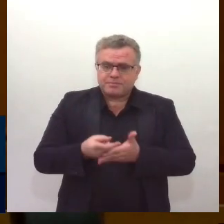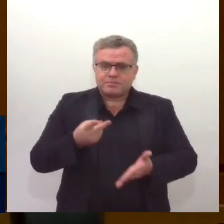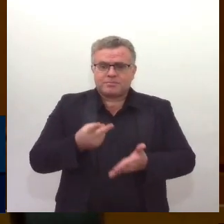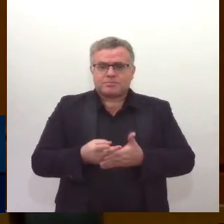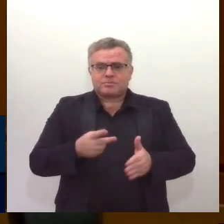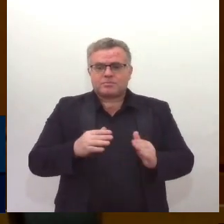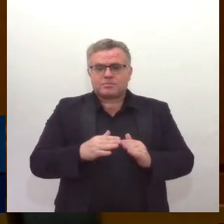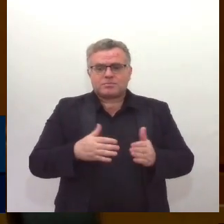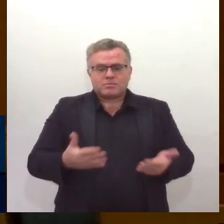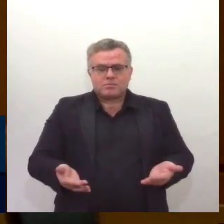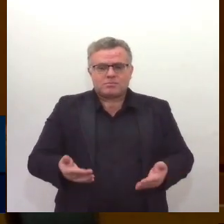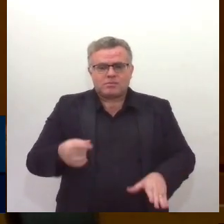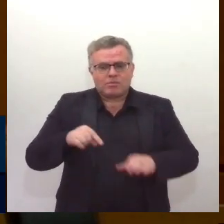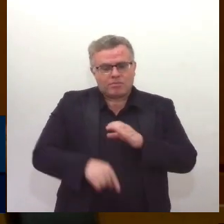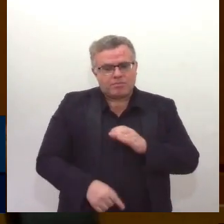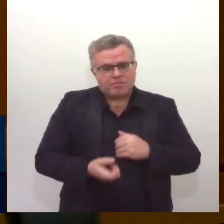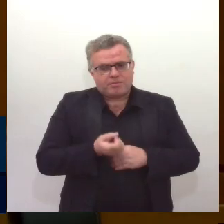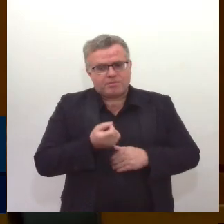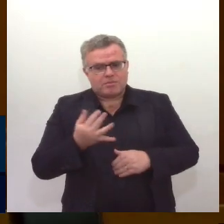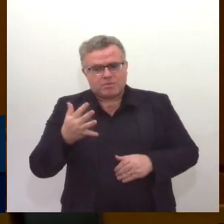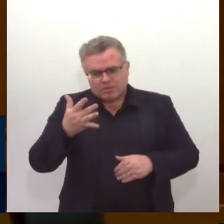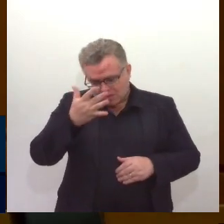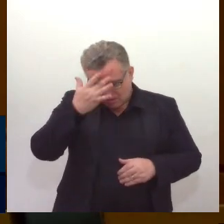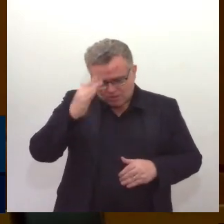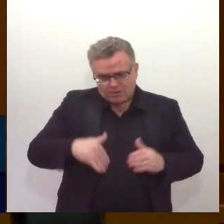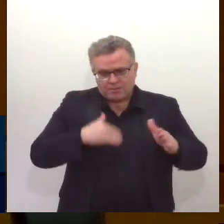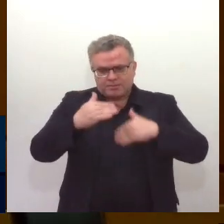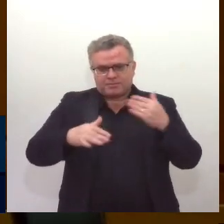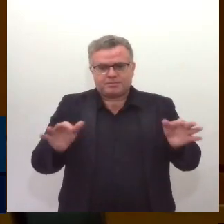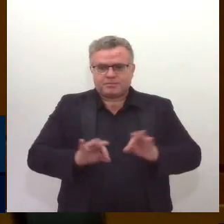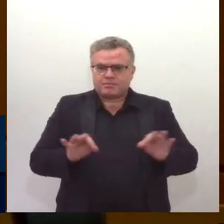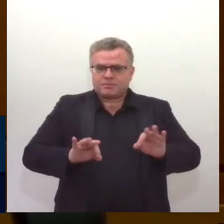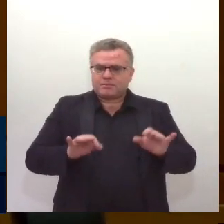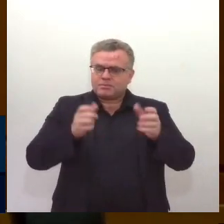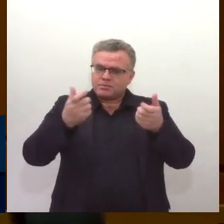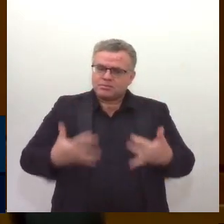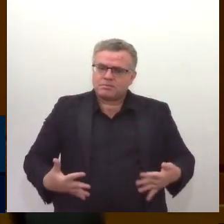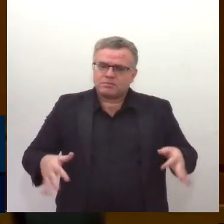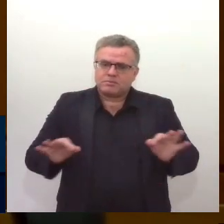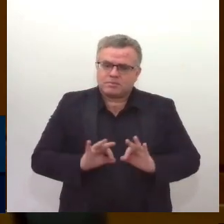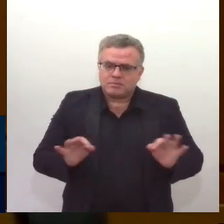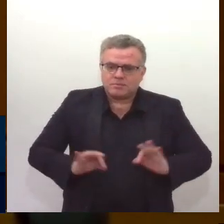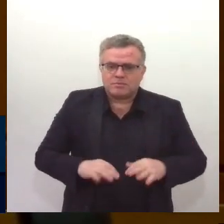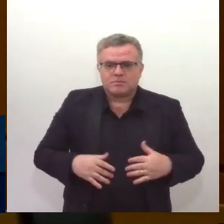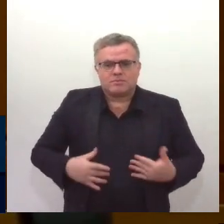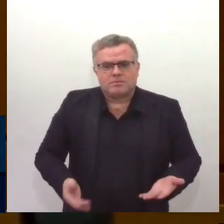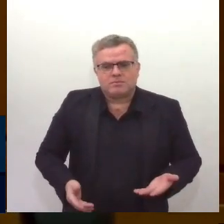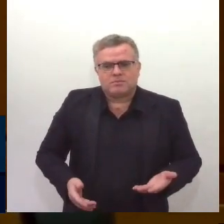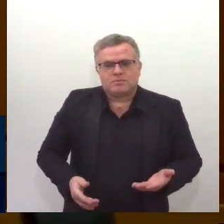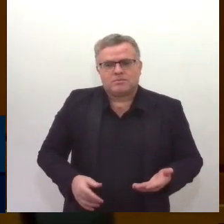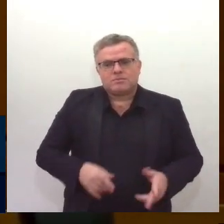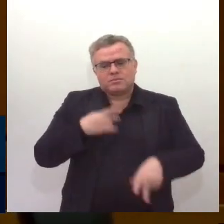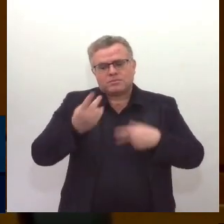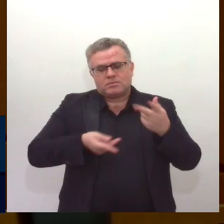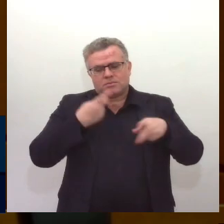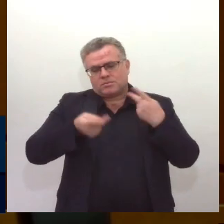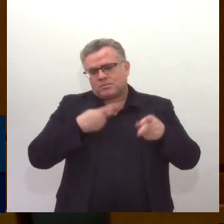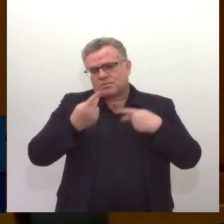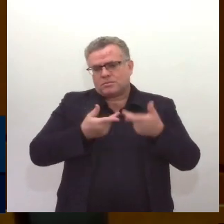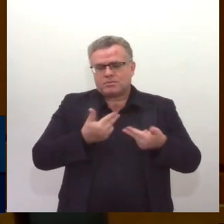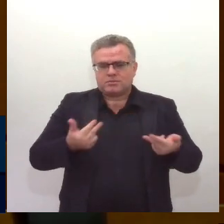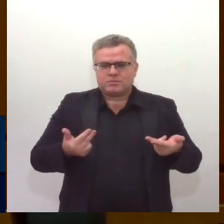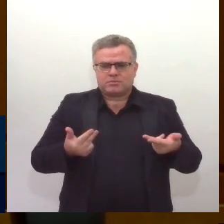de desenvolvimento, ninguém vem falar. Agora, para falar da América, eu falo do Brasil, do